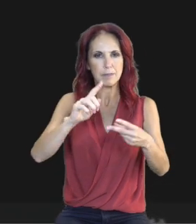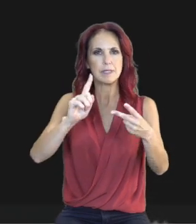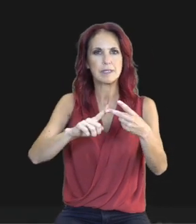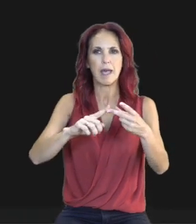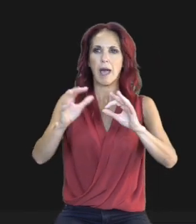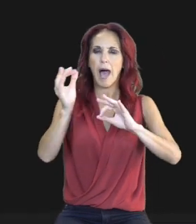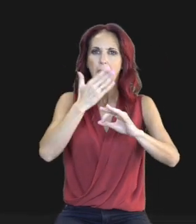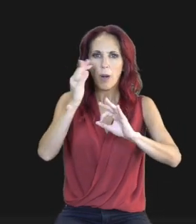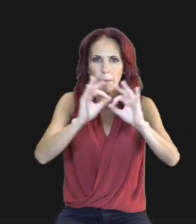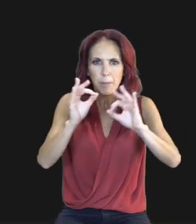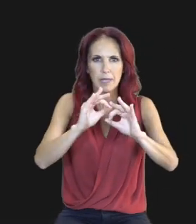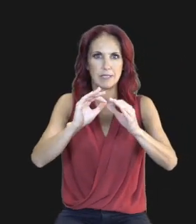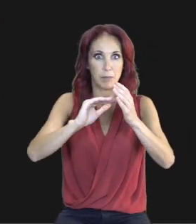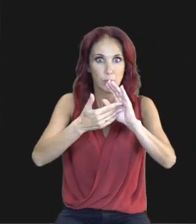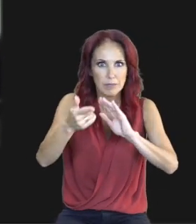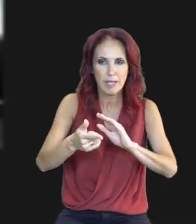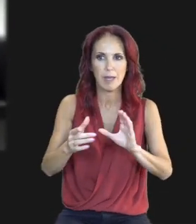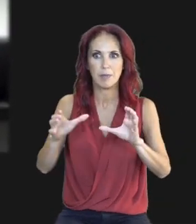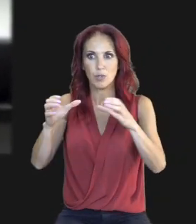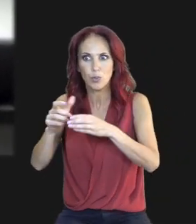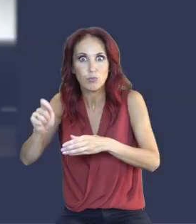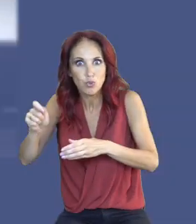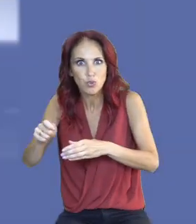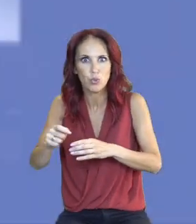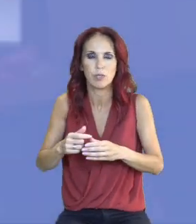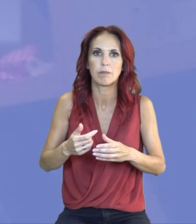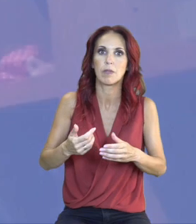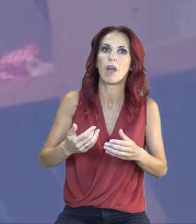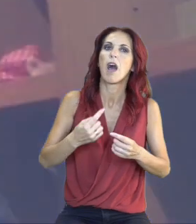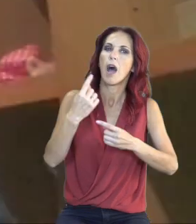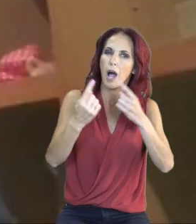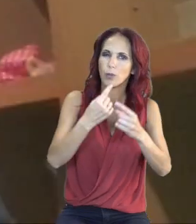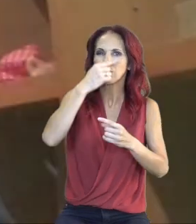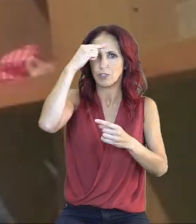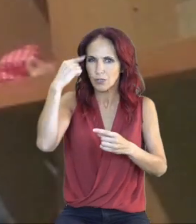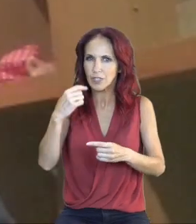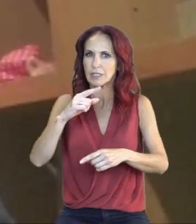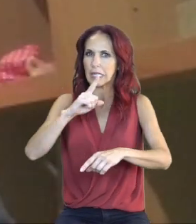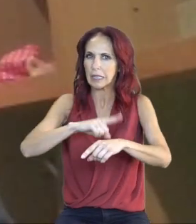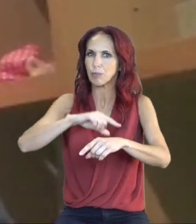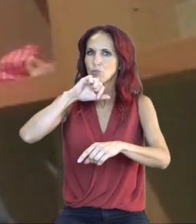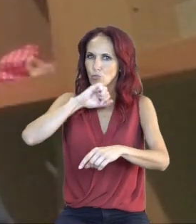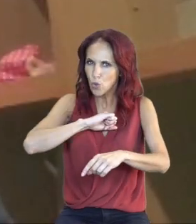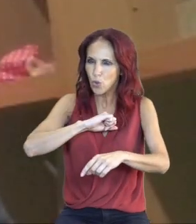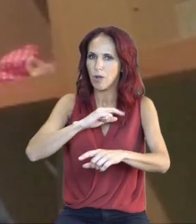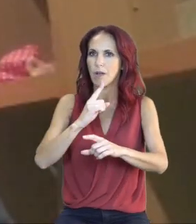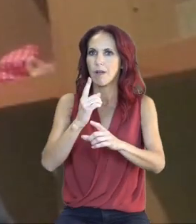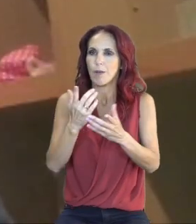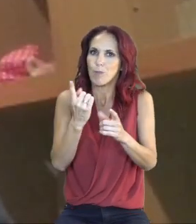as sessões de preparação para as provas e as próprias sessões de júri. Com outros foi muito difícil conciliar